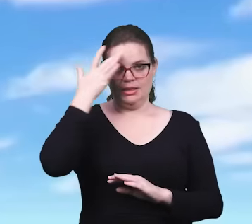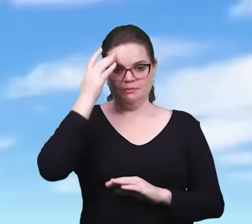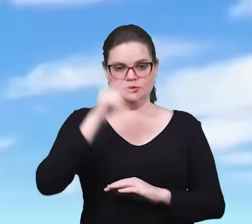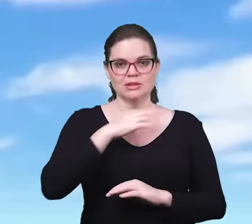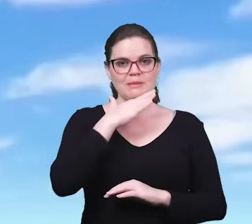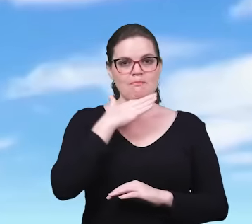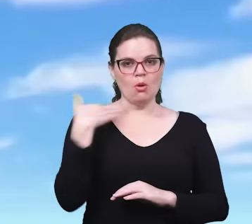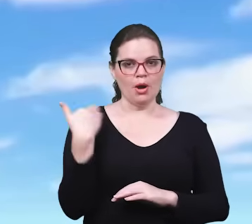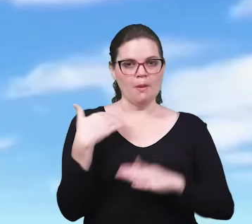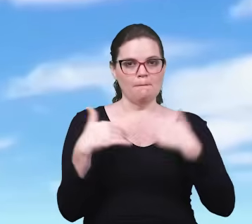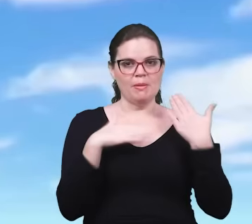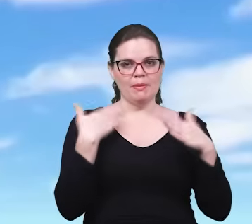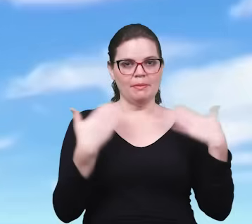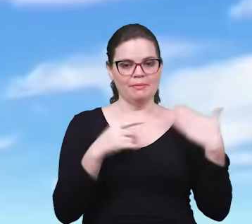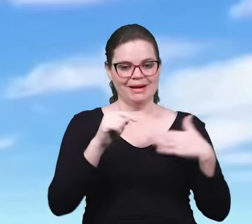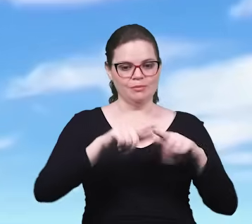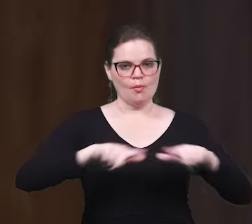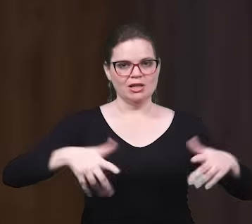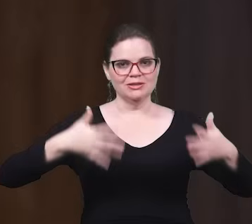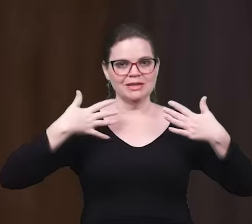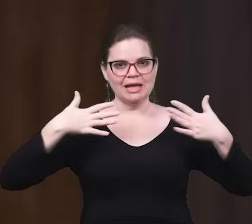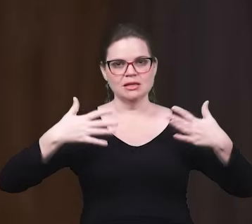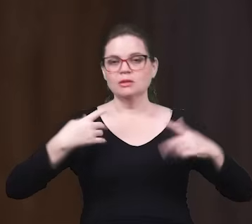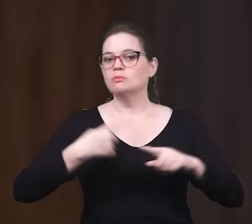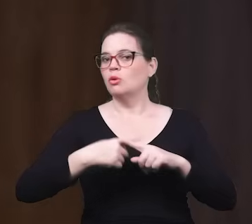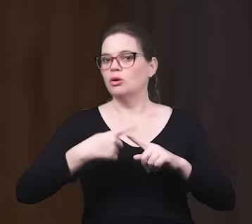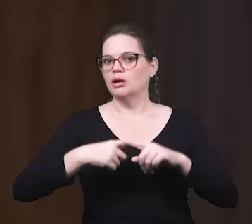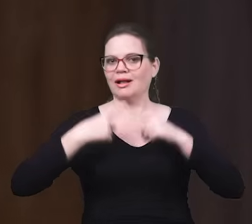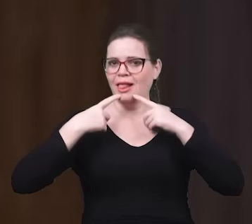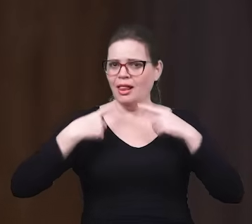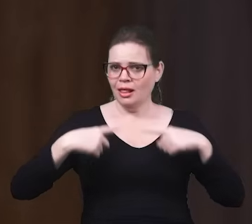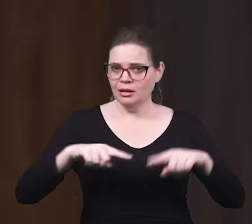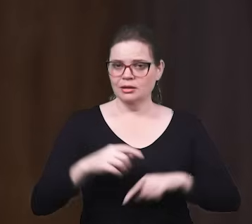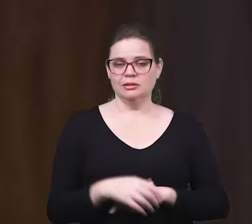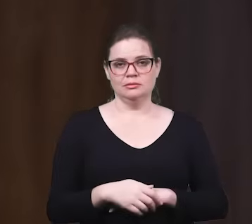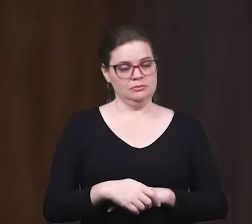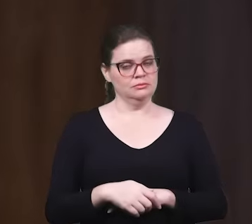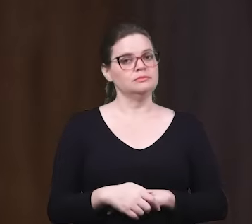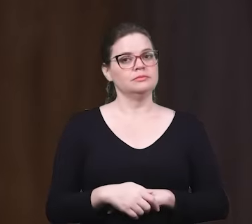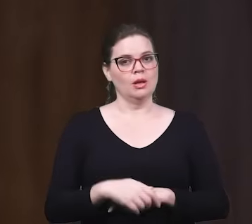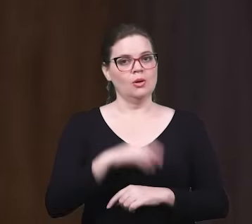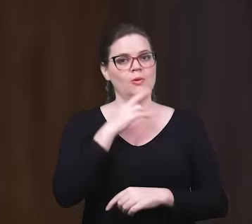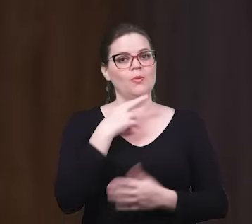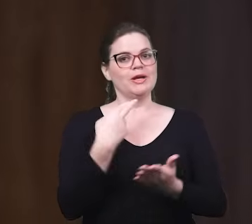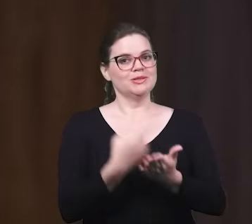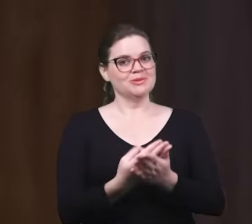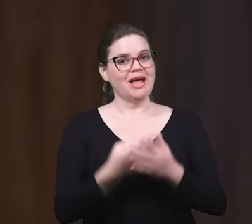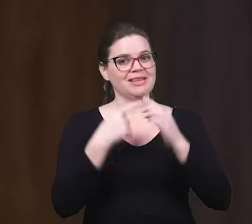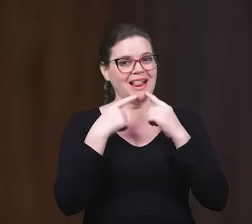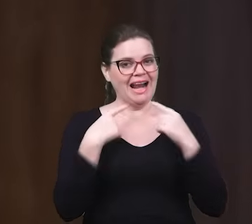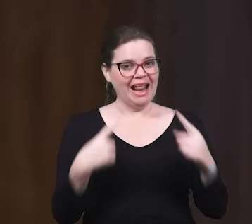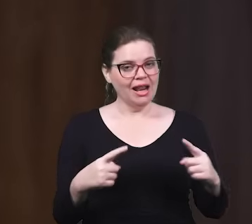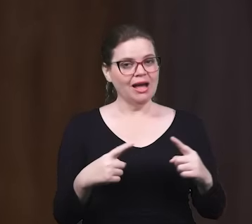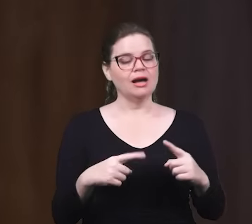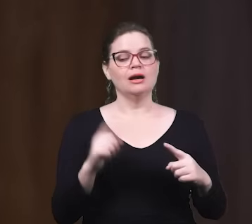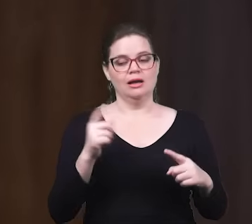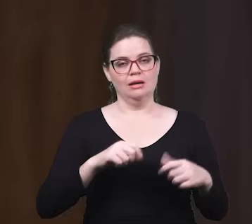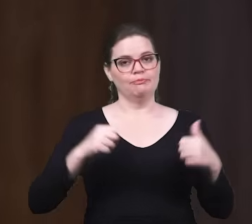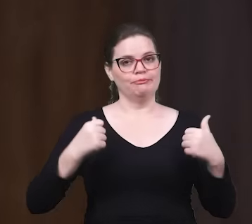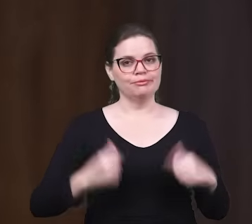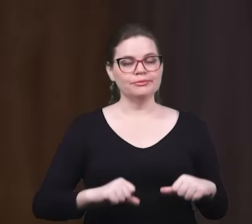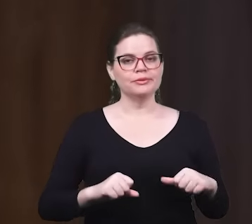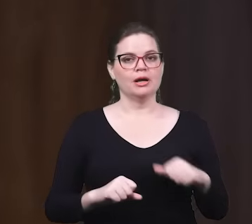por causa da murmuração. São muitas as consequências, o resultado da murmuração na vida do